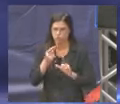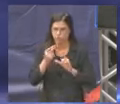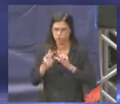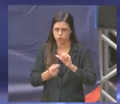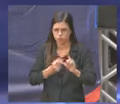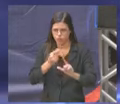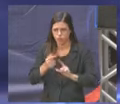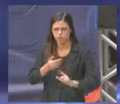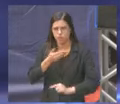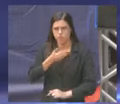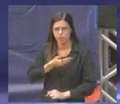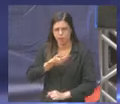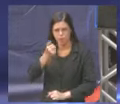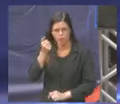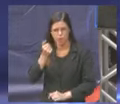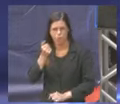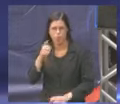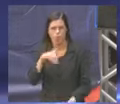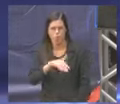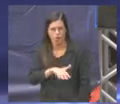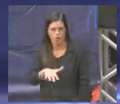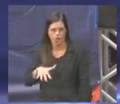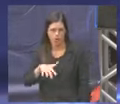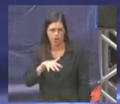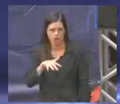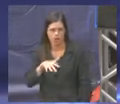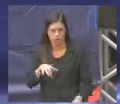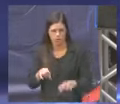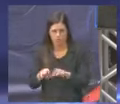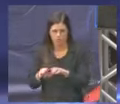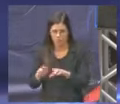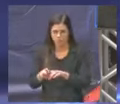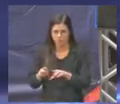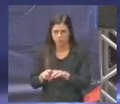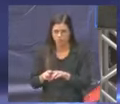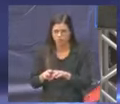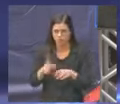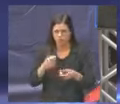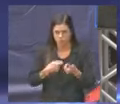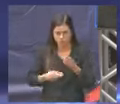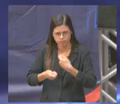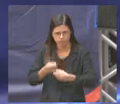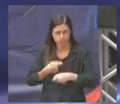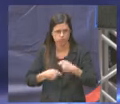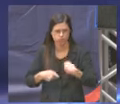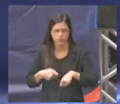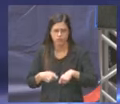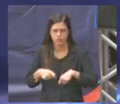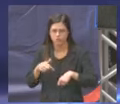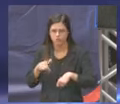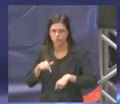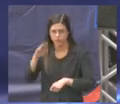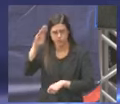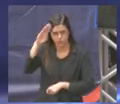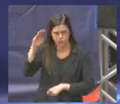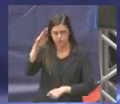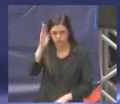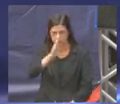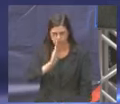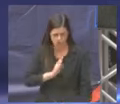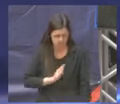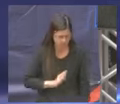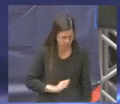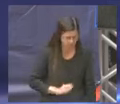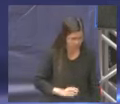melhorou bastante em cima disso, você pega a própria parte financeira, a gente trouxe principalmente aqui no Brasil,